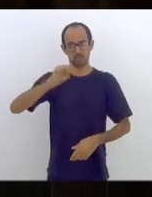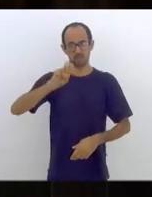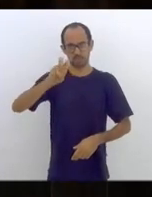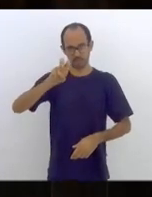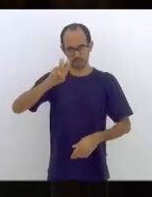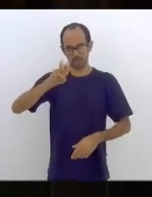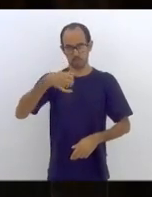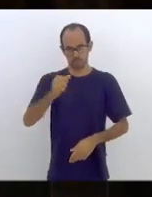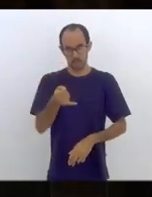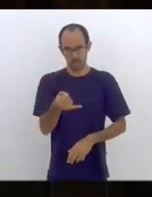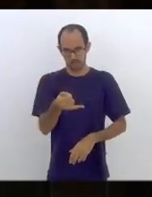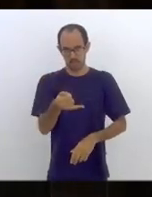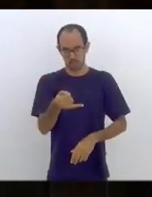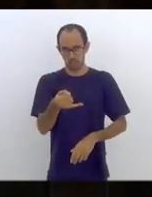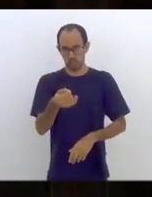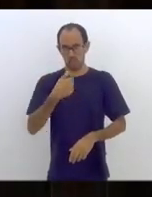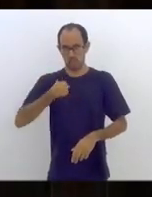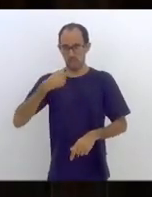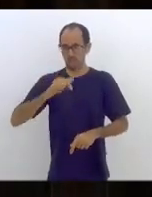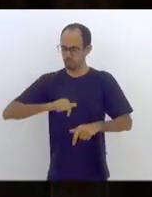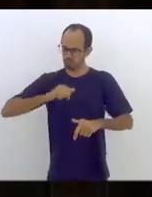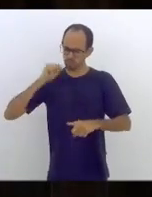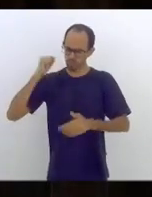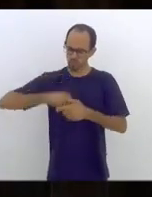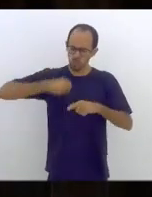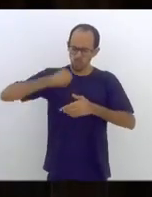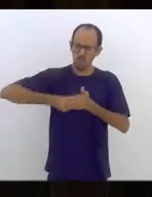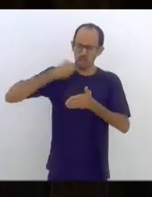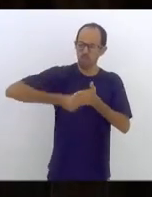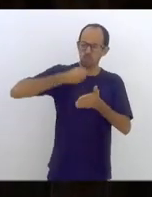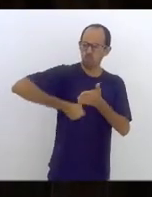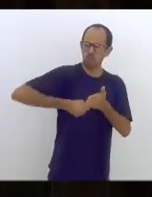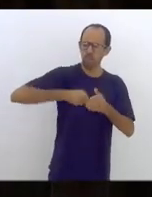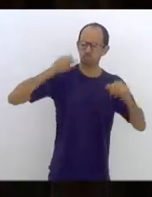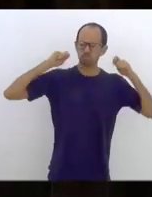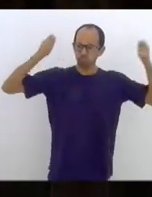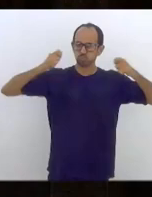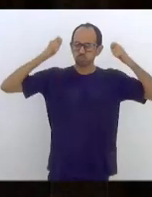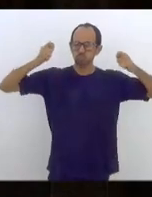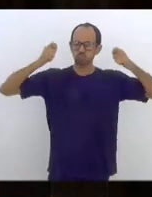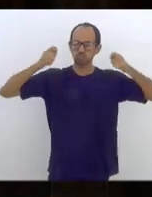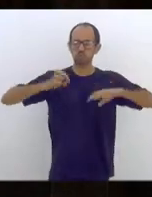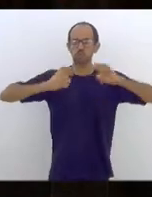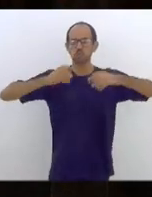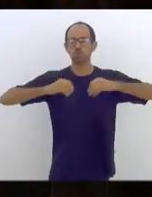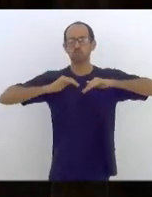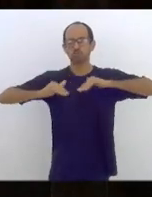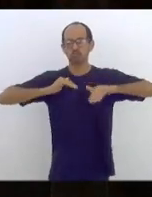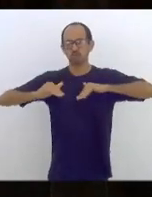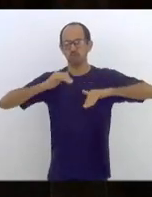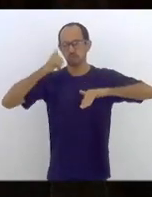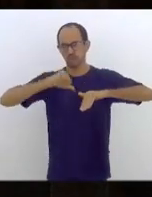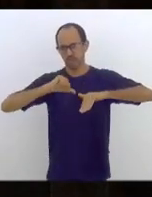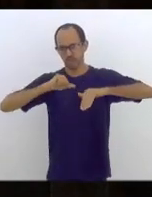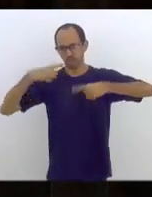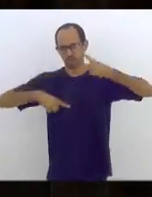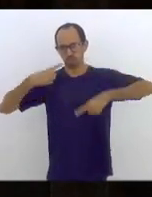fazendo em janeiro, fui militante de todos os movimentos de mulheres no Rio de Janeiro,